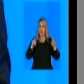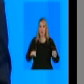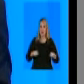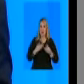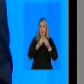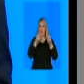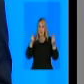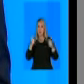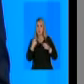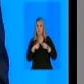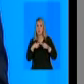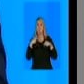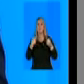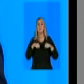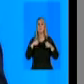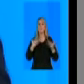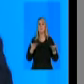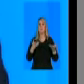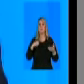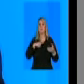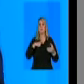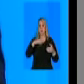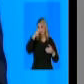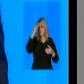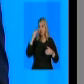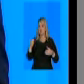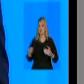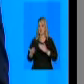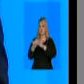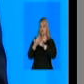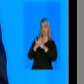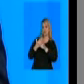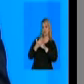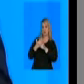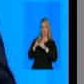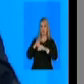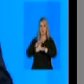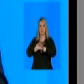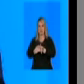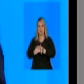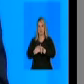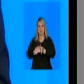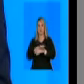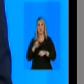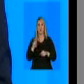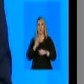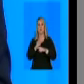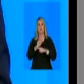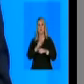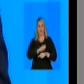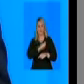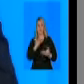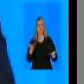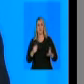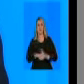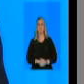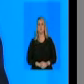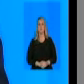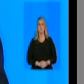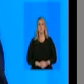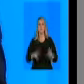que, na hora que eles mais precisem, eles tenham um servidor à sua disposição para preservar a sua vida. Com